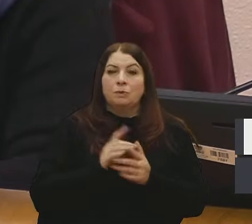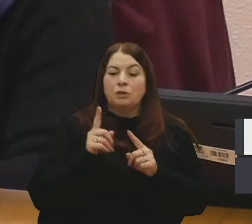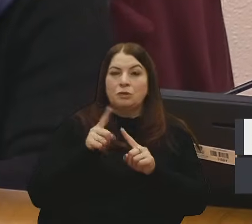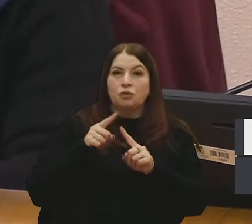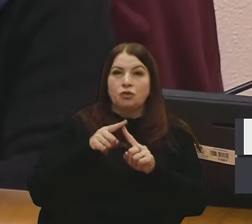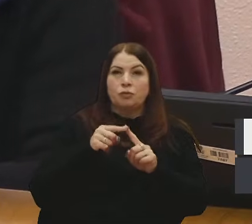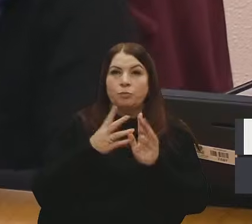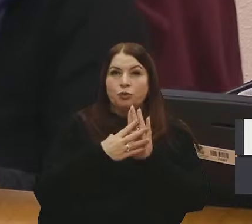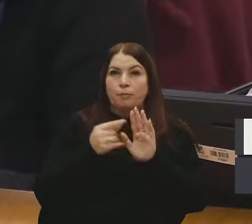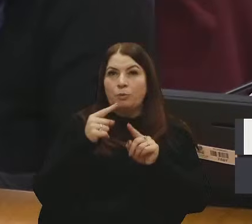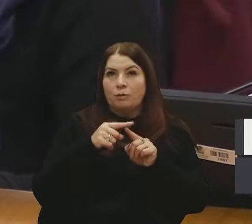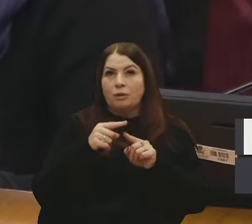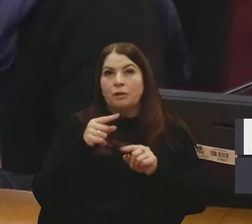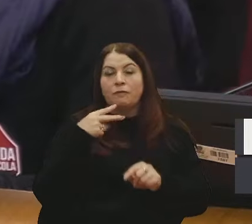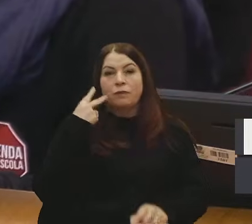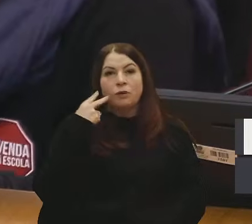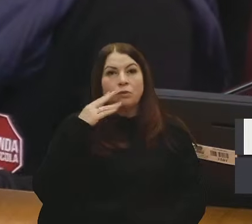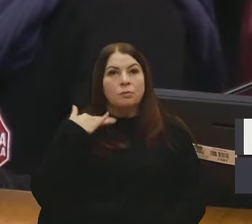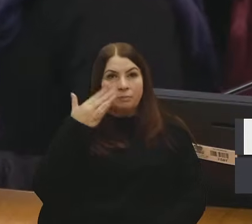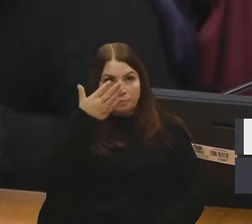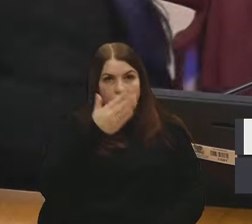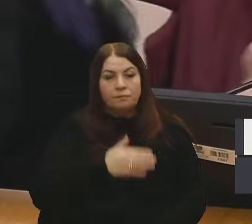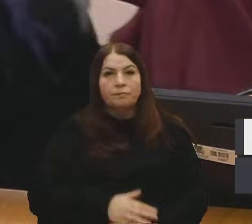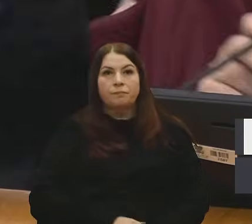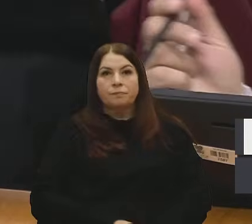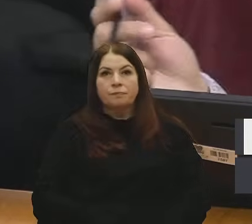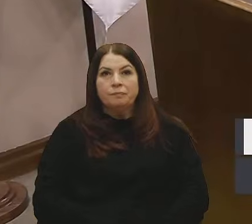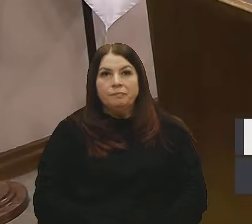modelo. Vereadora Andressa Marques, com a palavra.